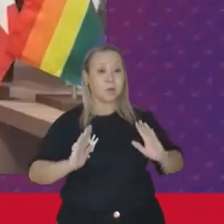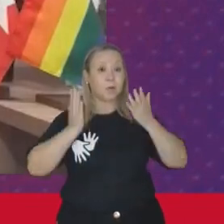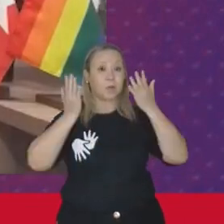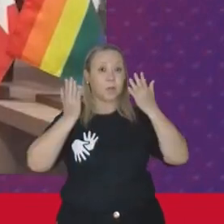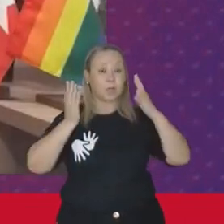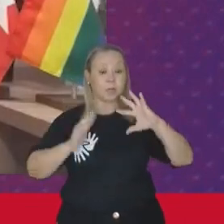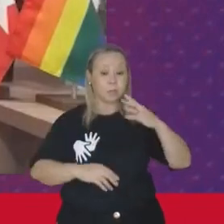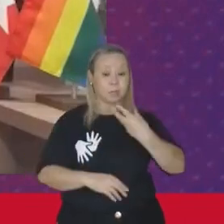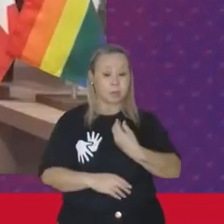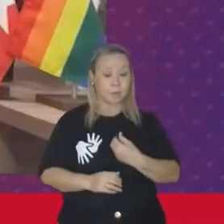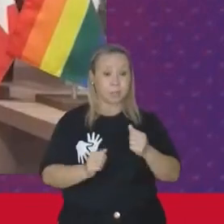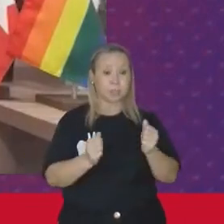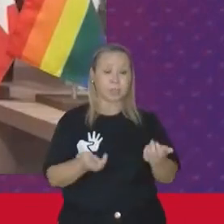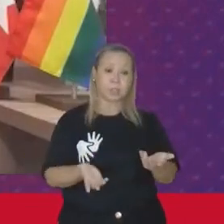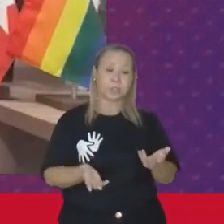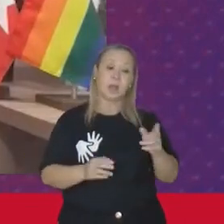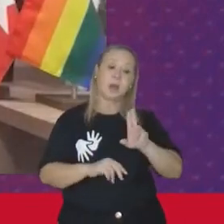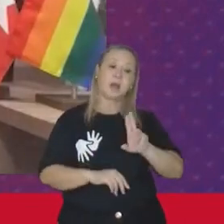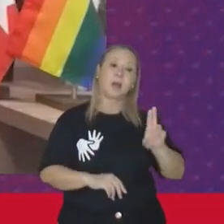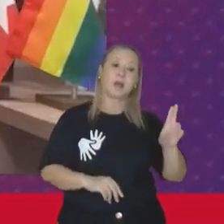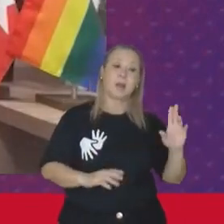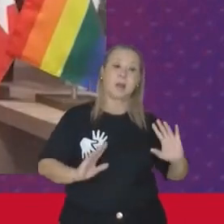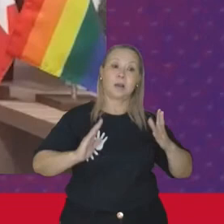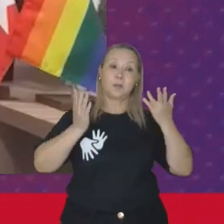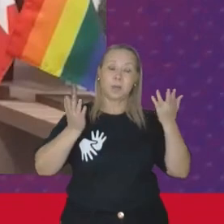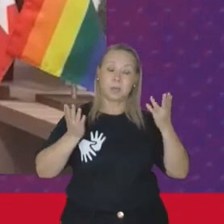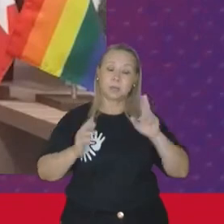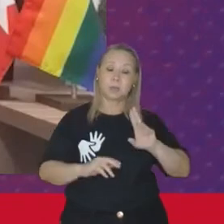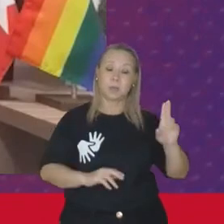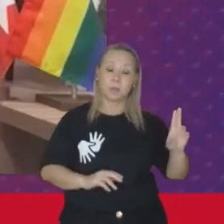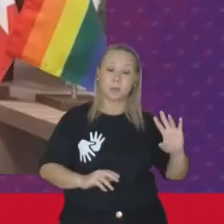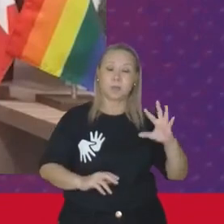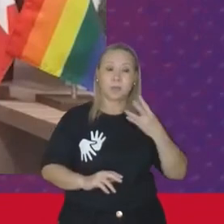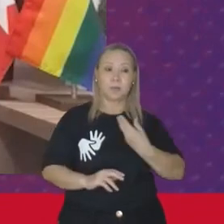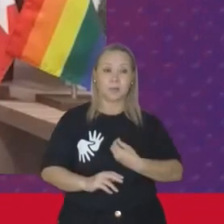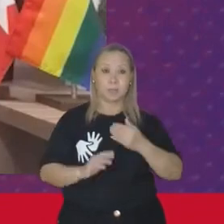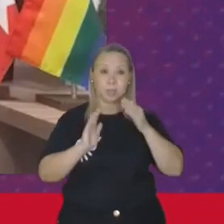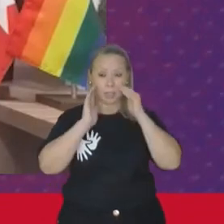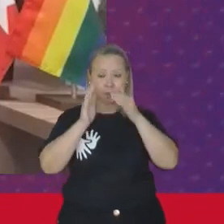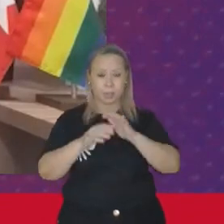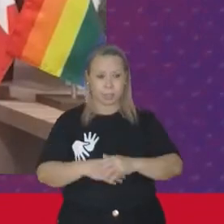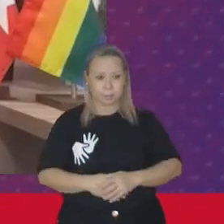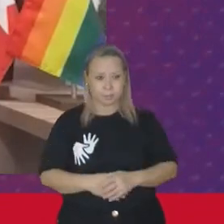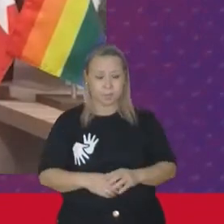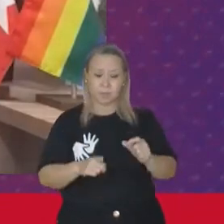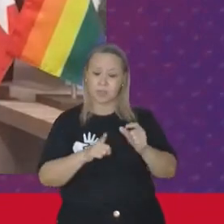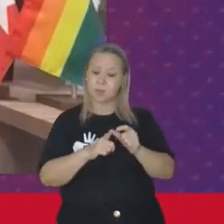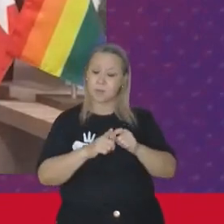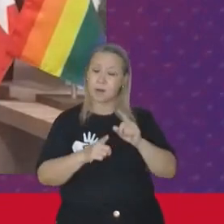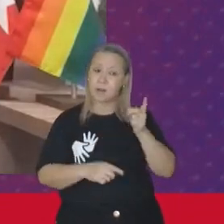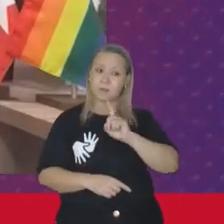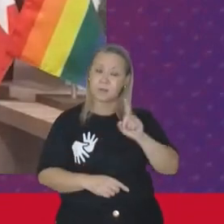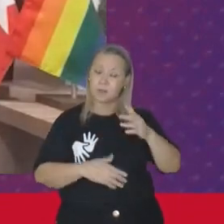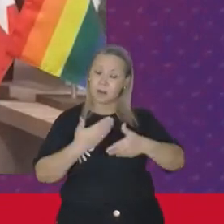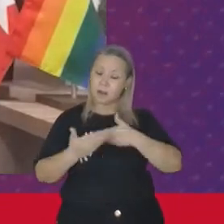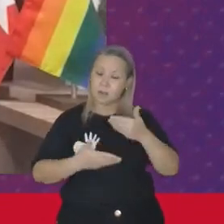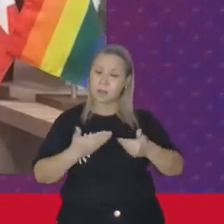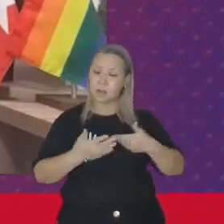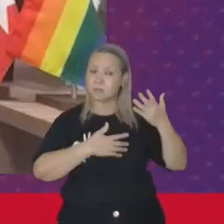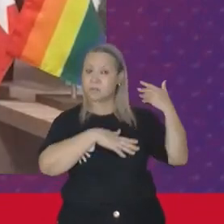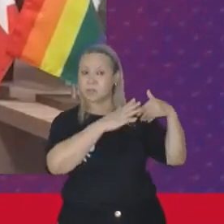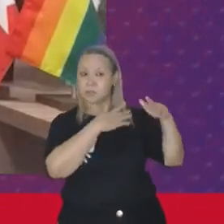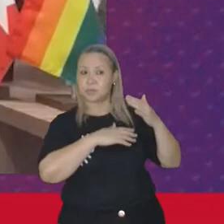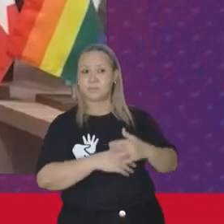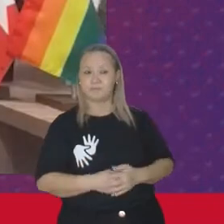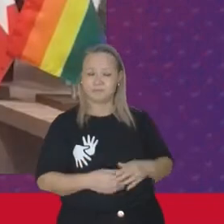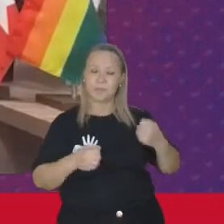Travesti Respeito, porque nós acreditávamos que naquele momento essas palavras não eram relacionadas e era necessário, obviamente.